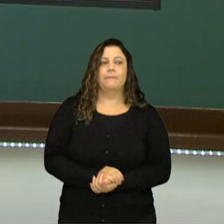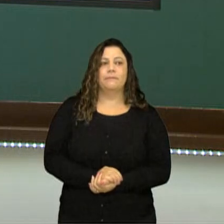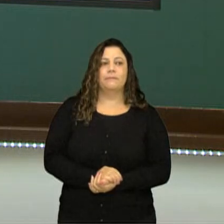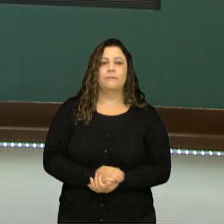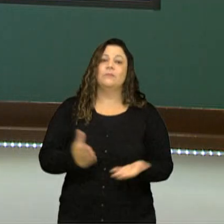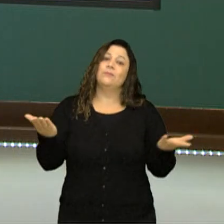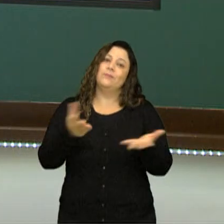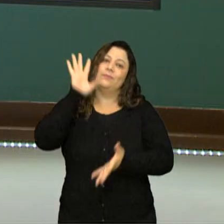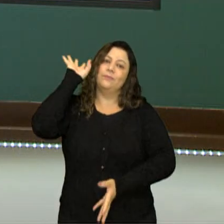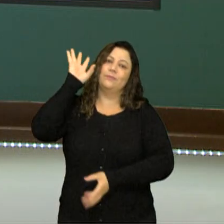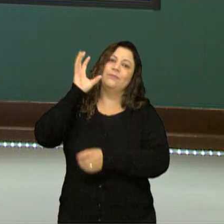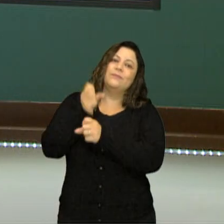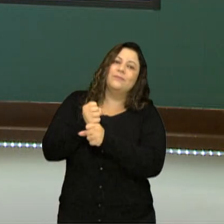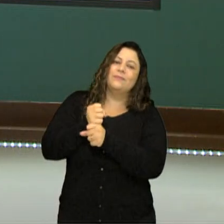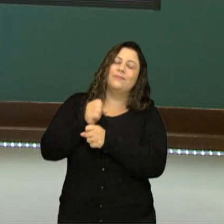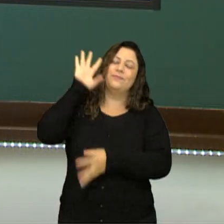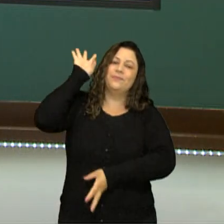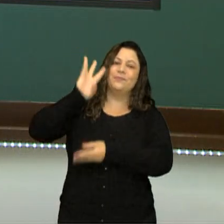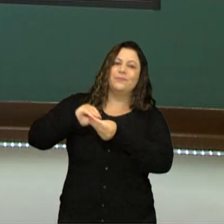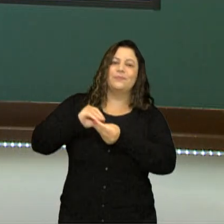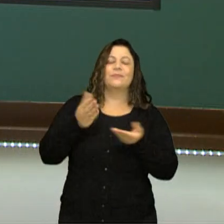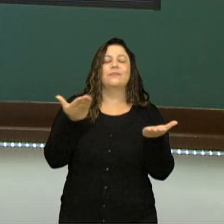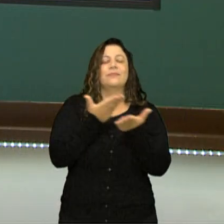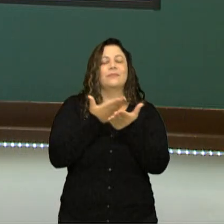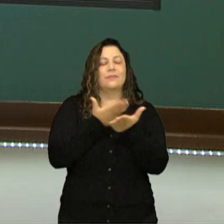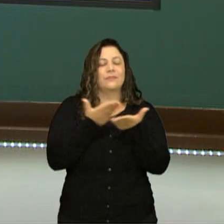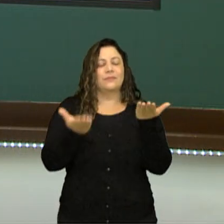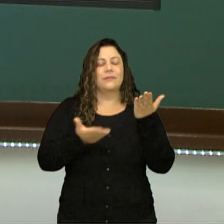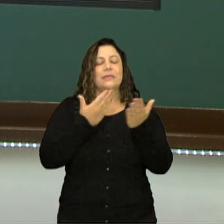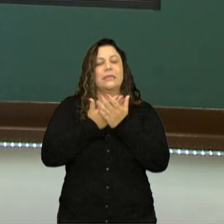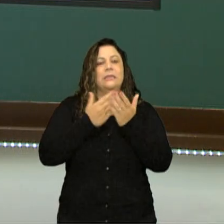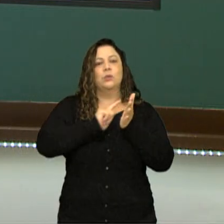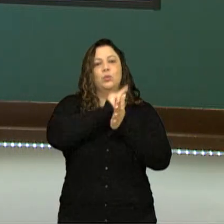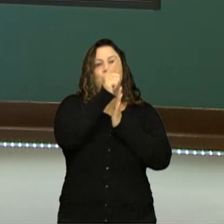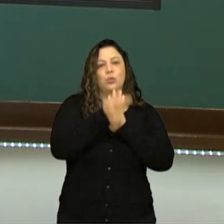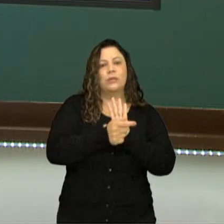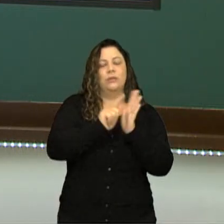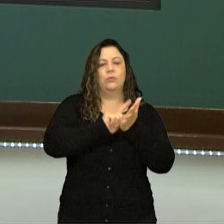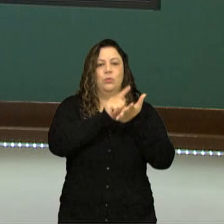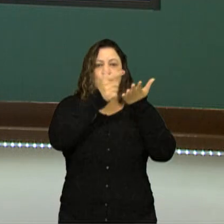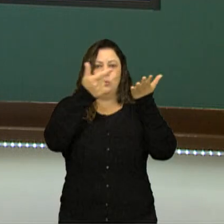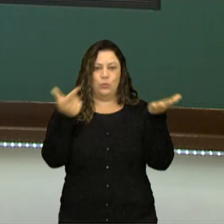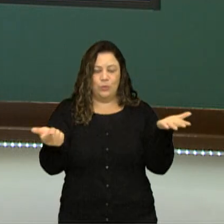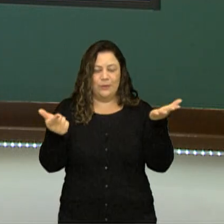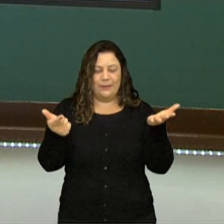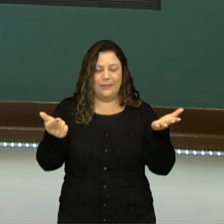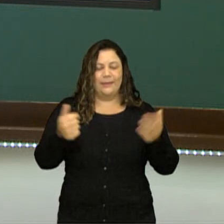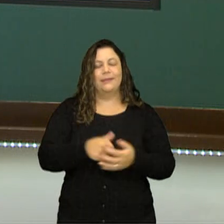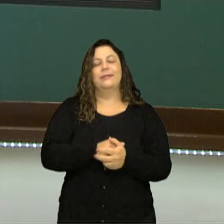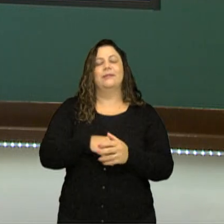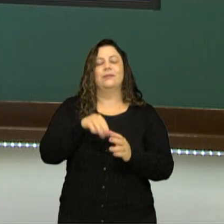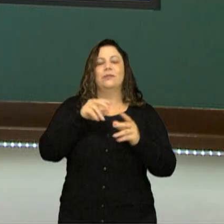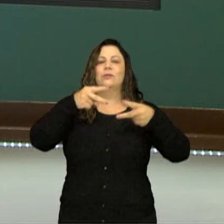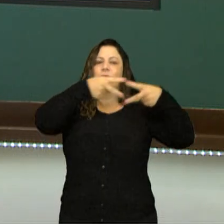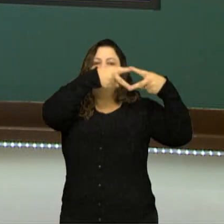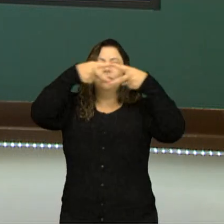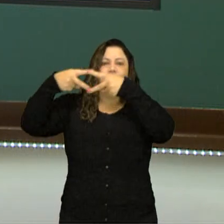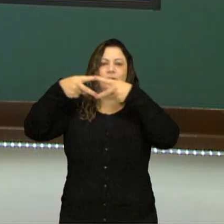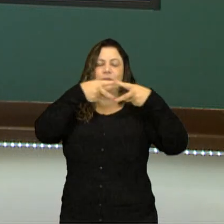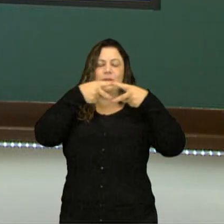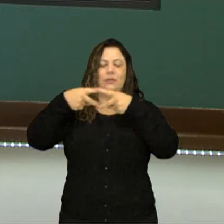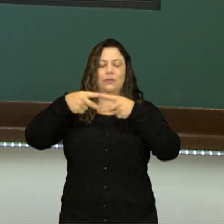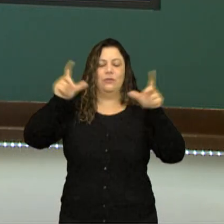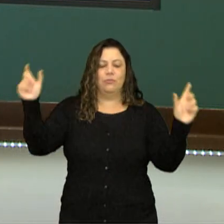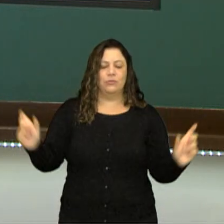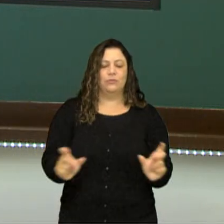Estamos chegando ao fim. Na aula de hoje, estudamos o gênero jornalístico, tirinha, e o período composto por coordenação, que é